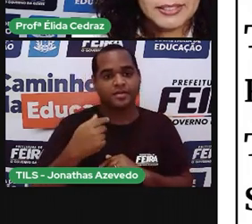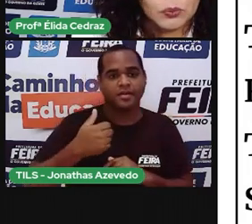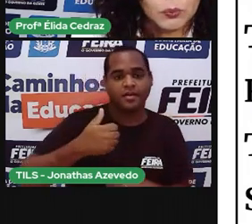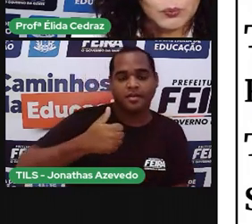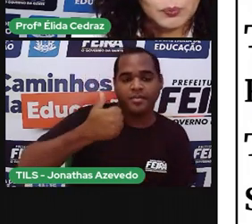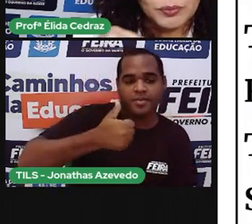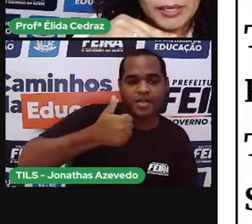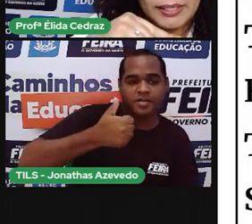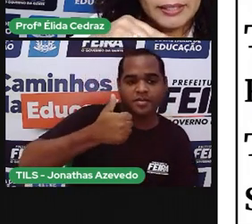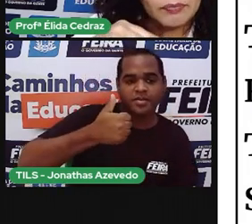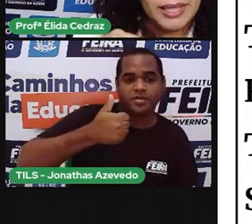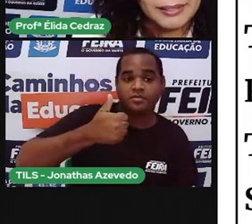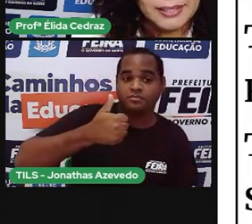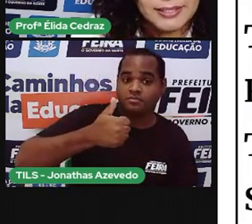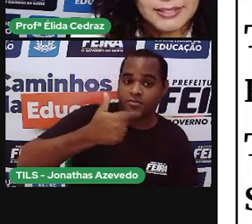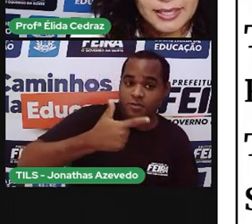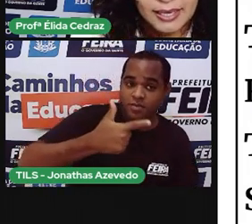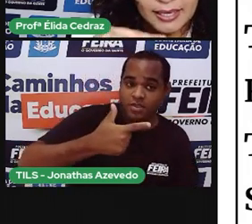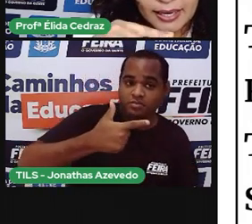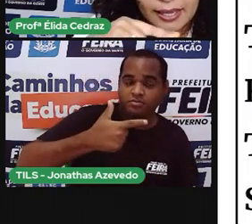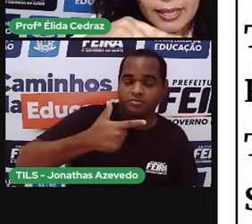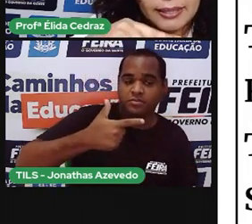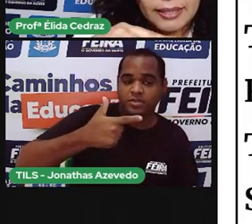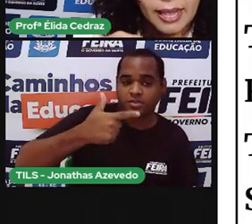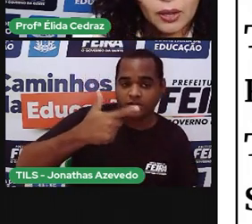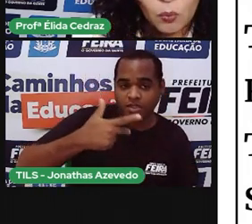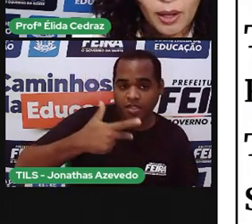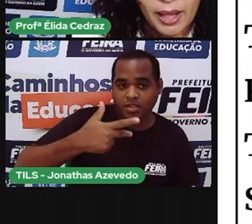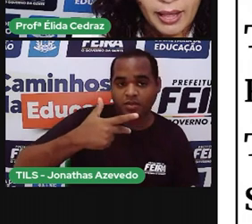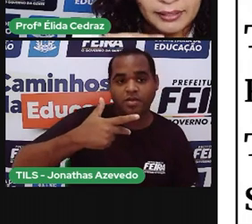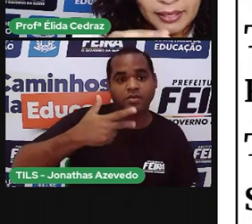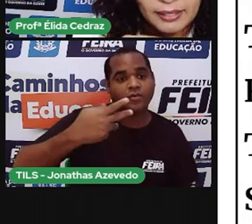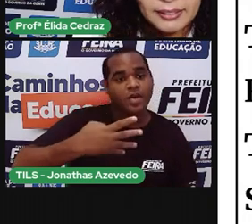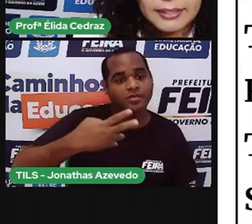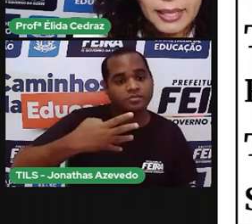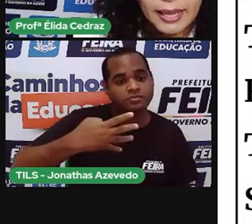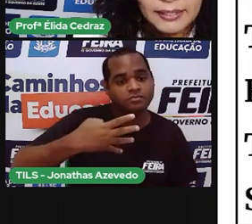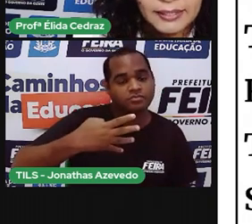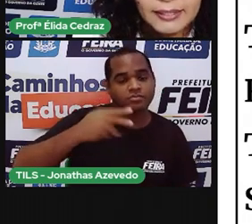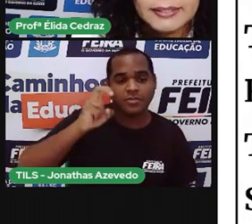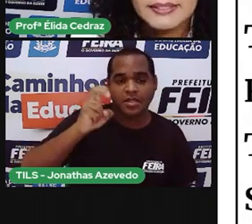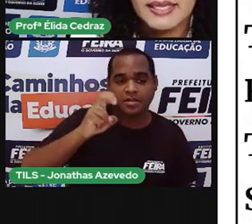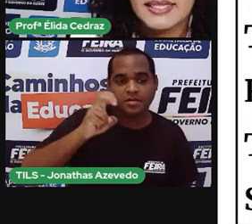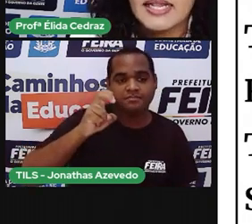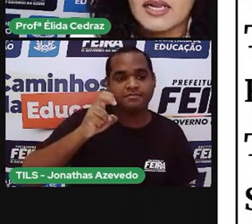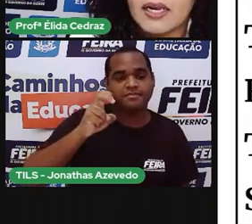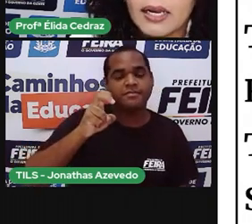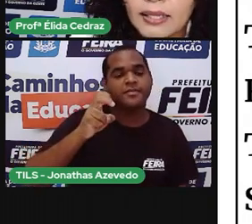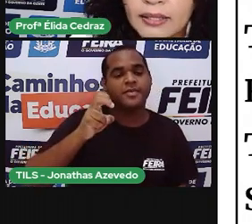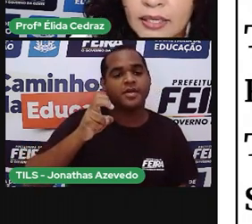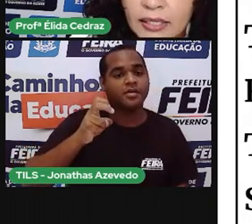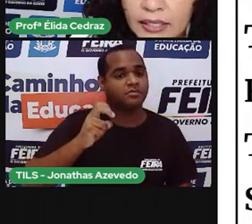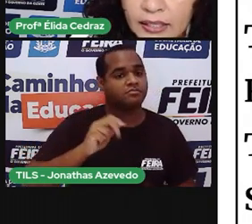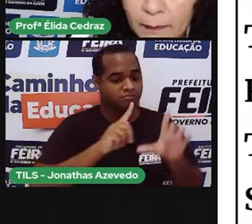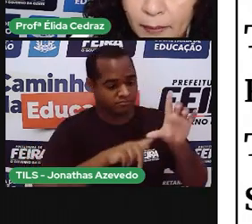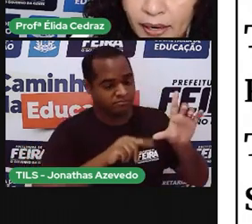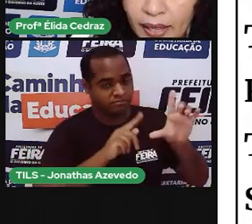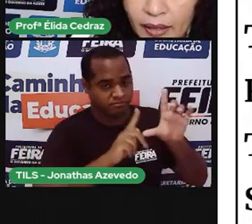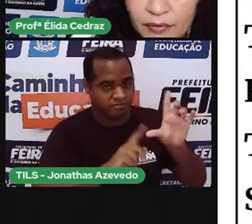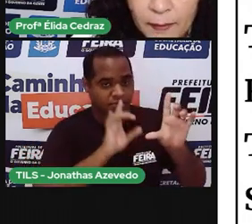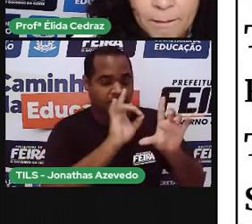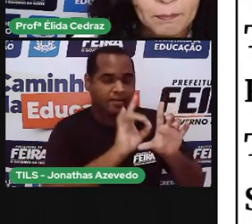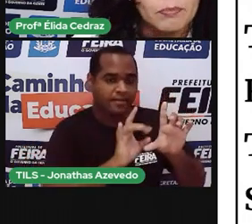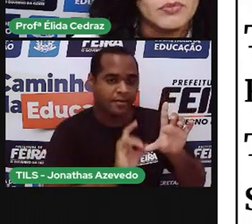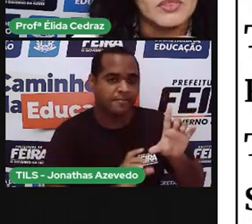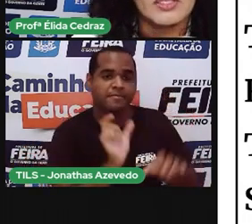na segunda, na terceira, na quarta, na quinta letrinha da